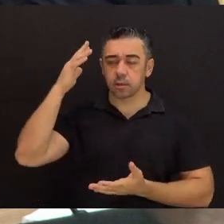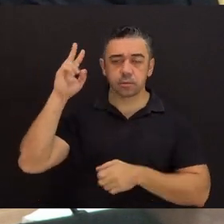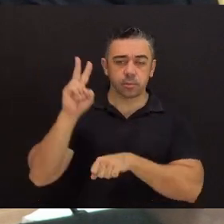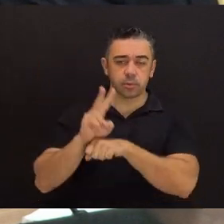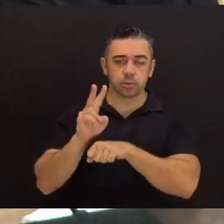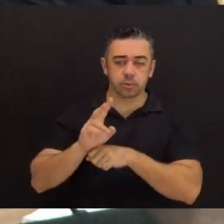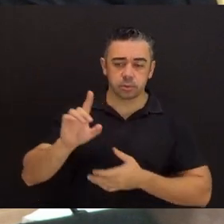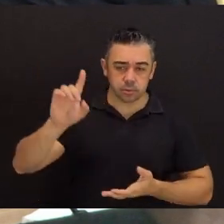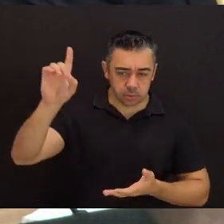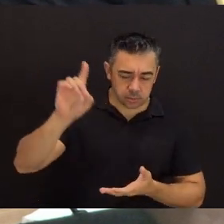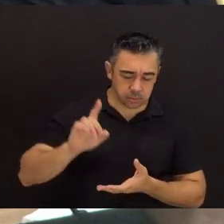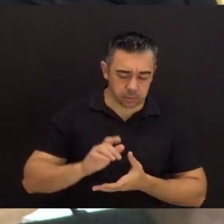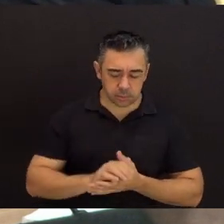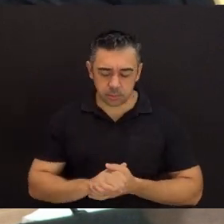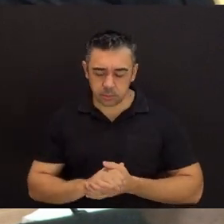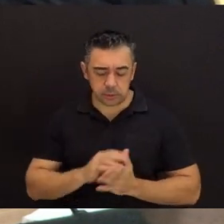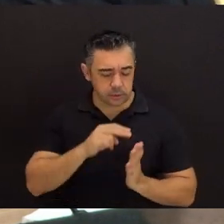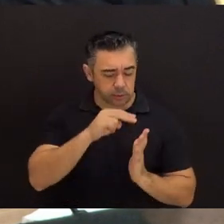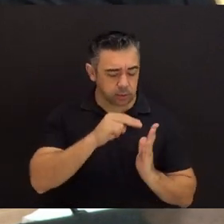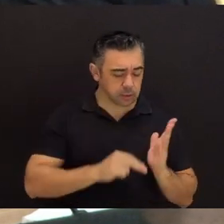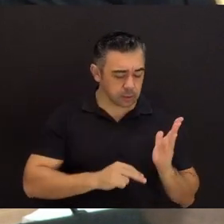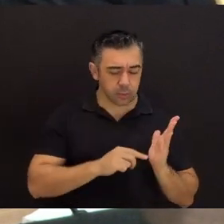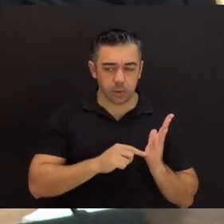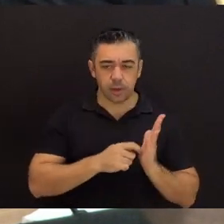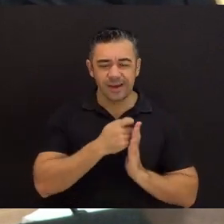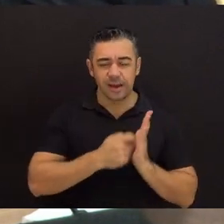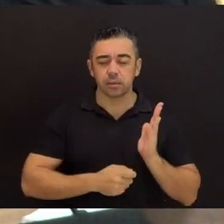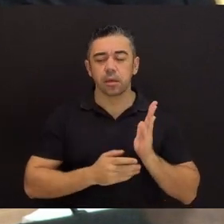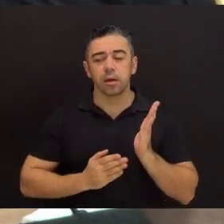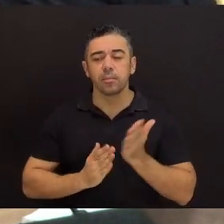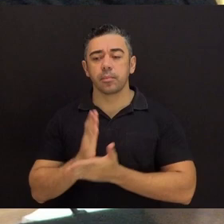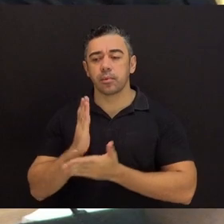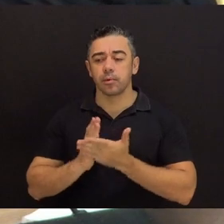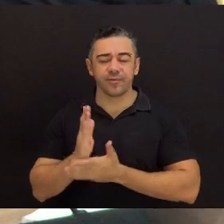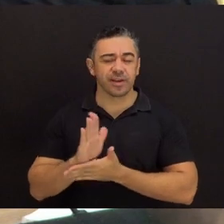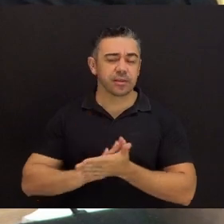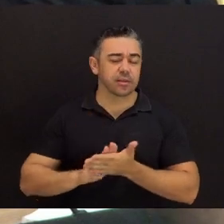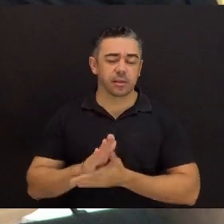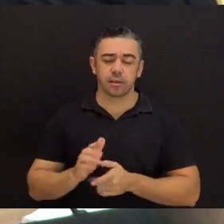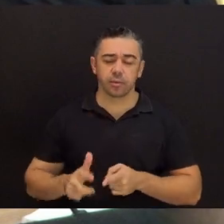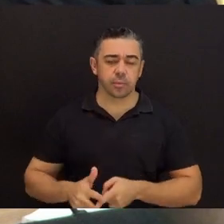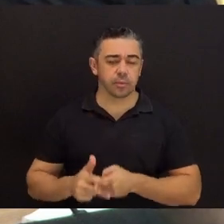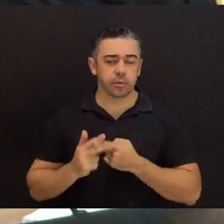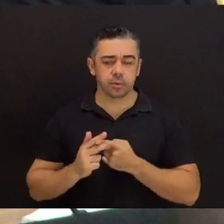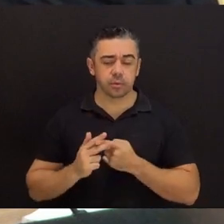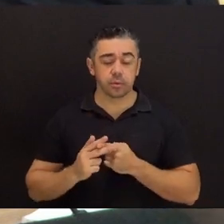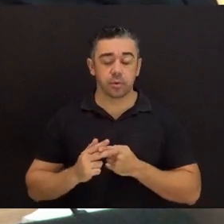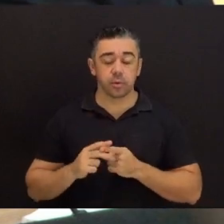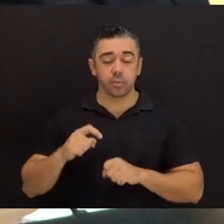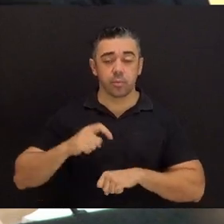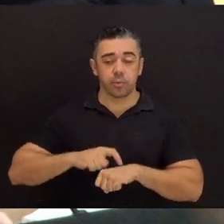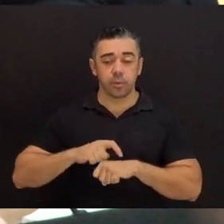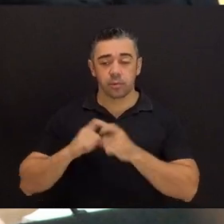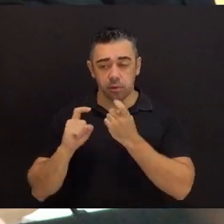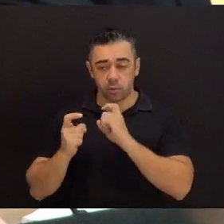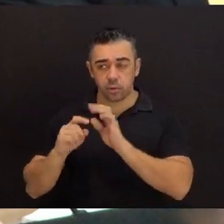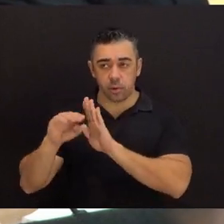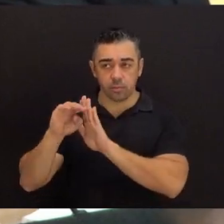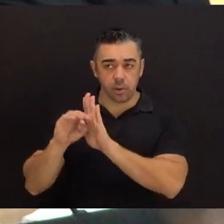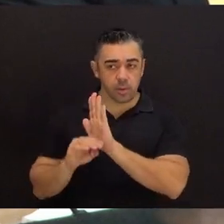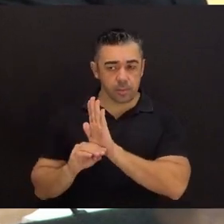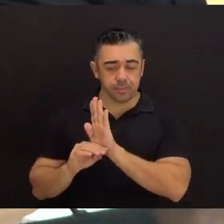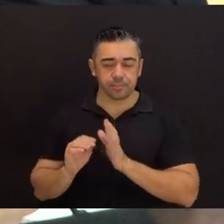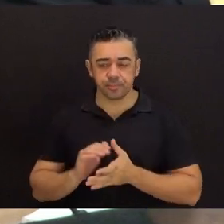procedida a leitura da ata da sessão anterior foi aprovada sem observações no expediente constaram as seguintes matérias